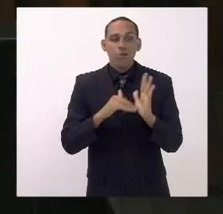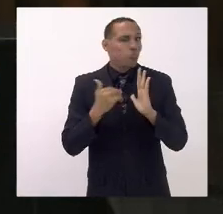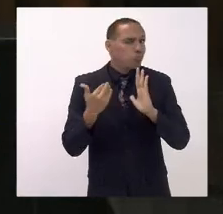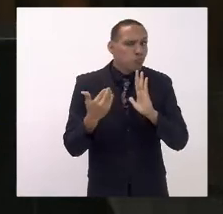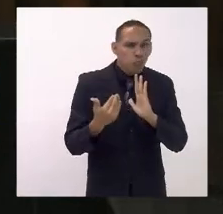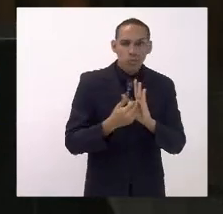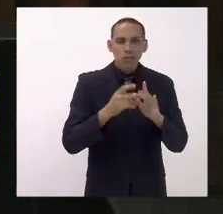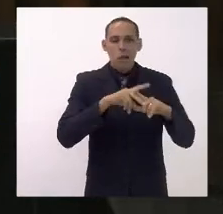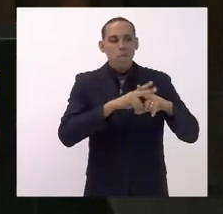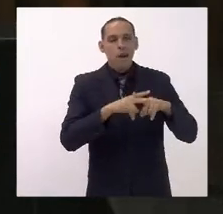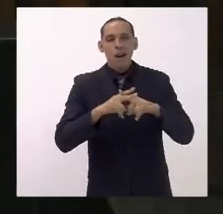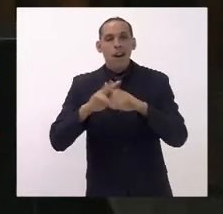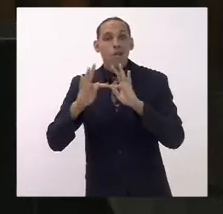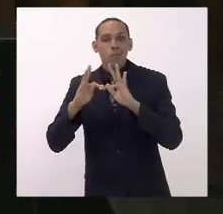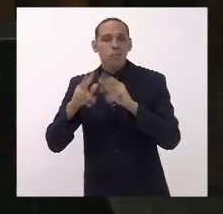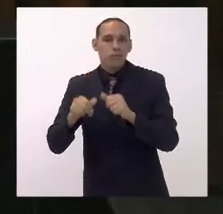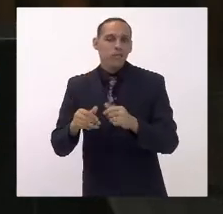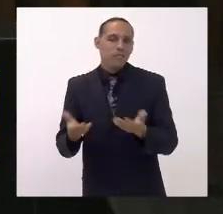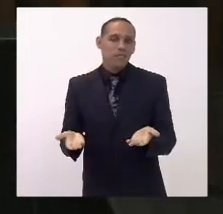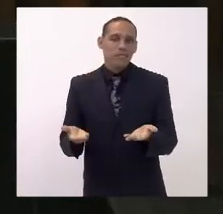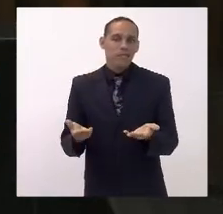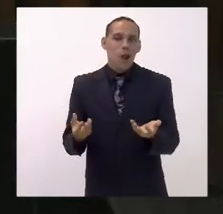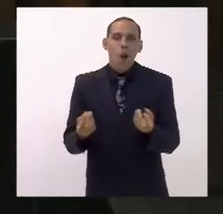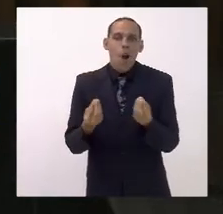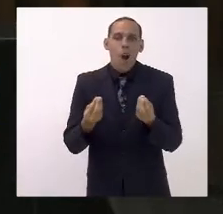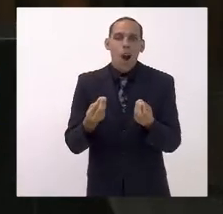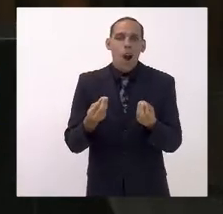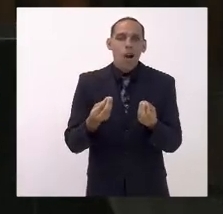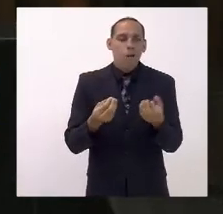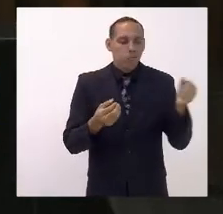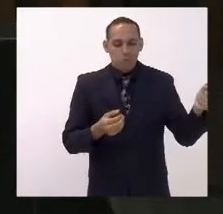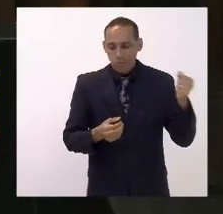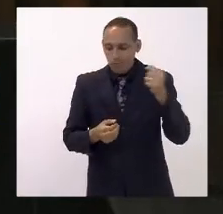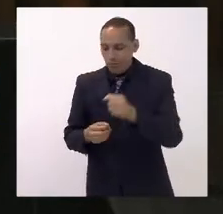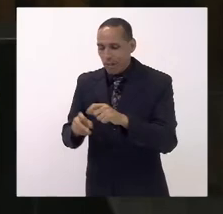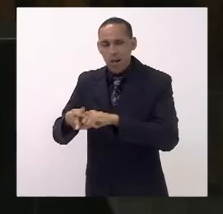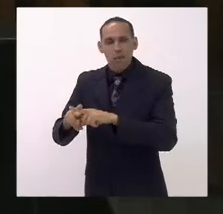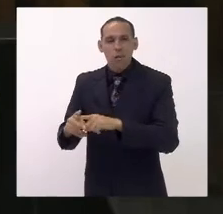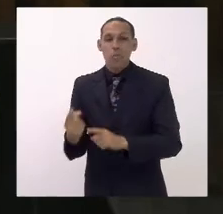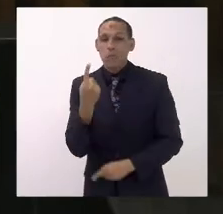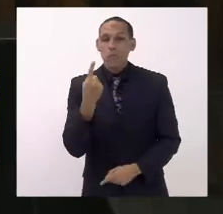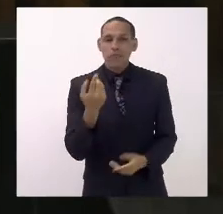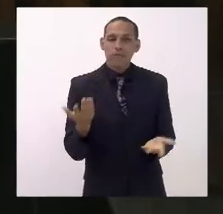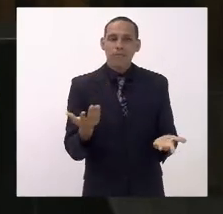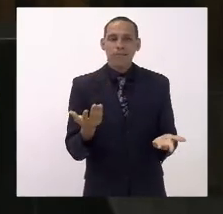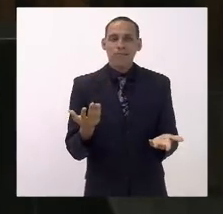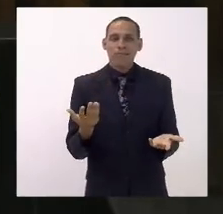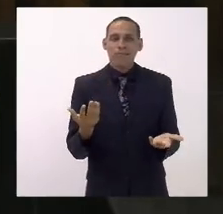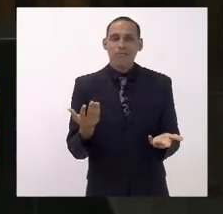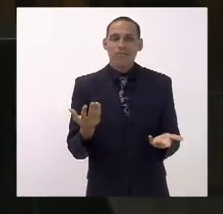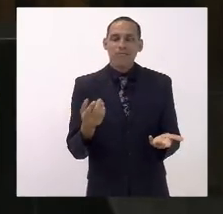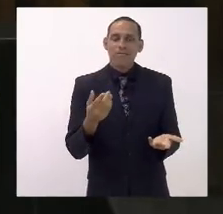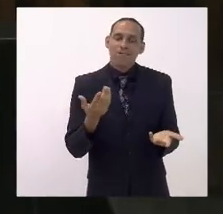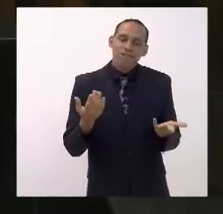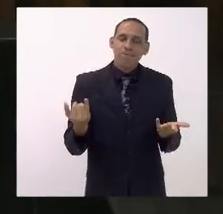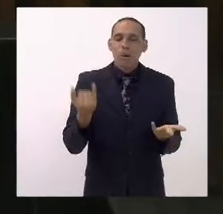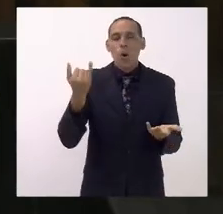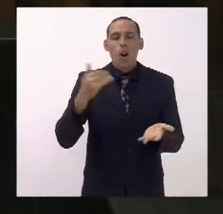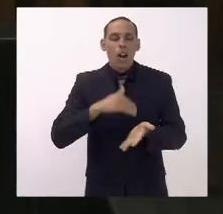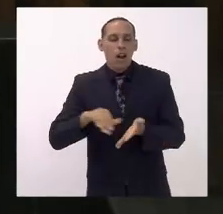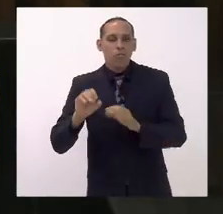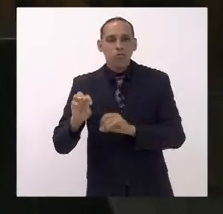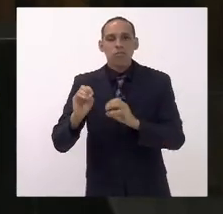e serviço. Como que essa escola vai se virar? É muito importante que a Secretaria de Educação dê atenção para